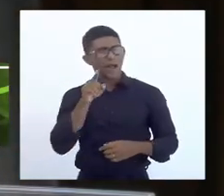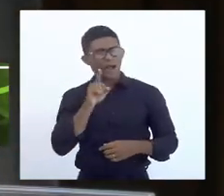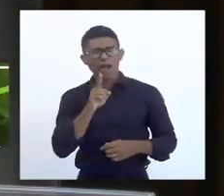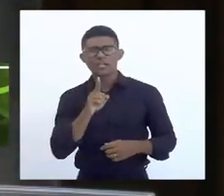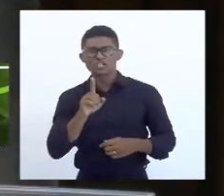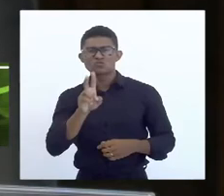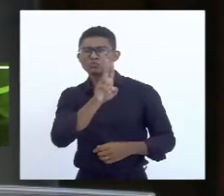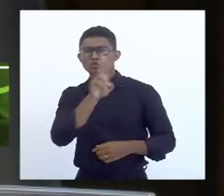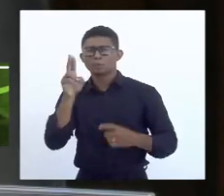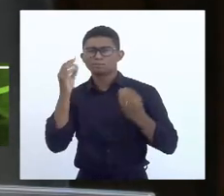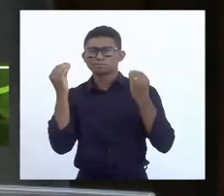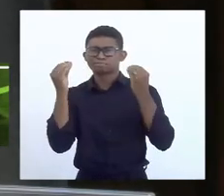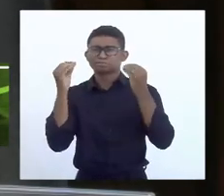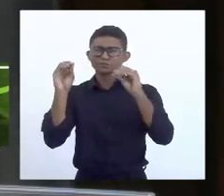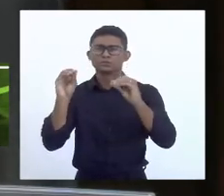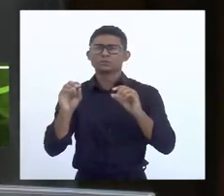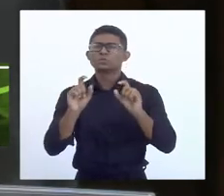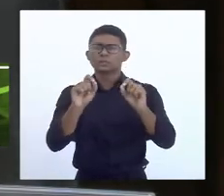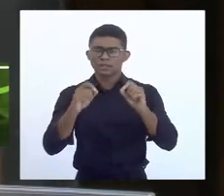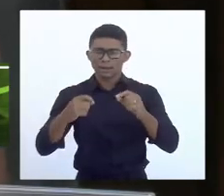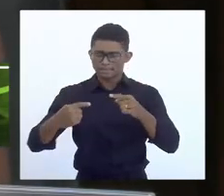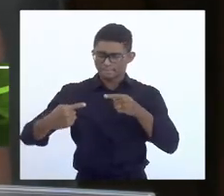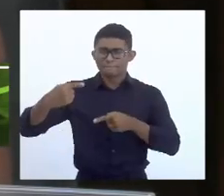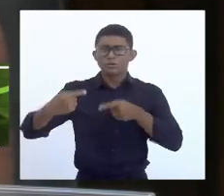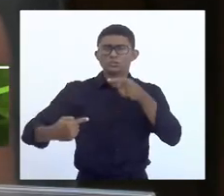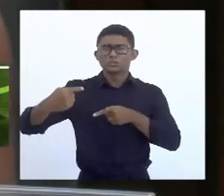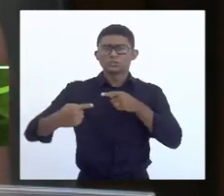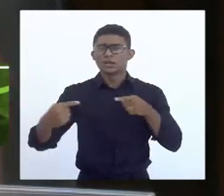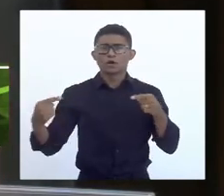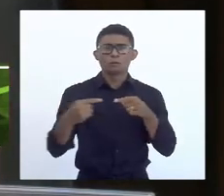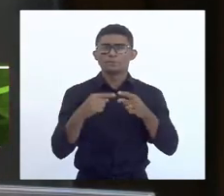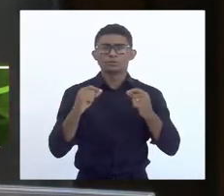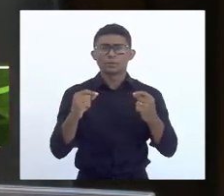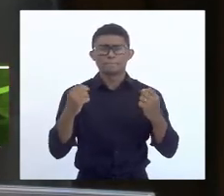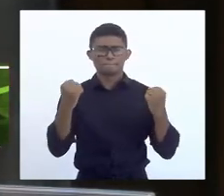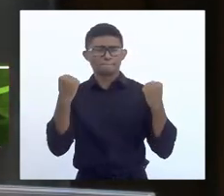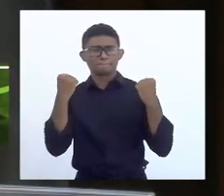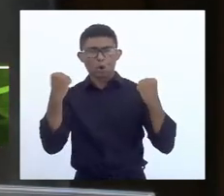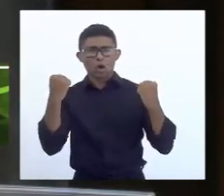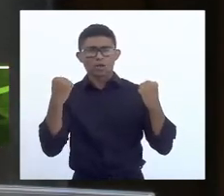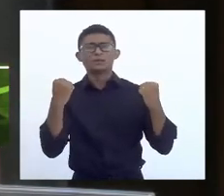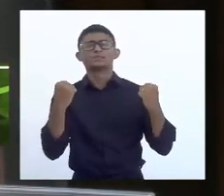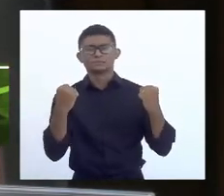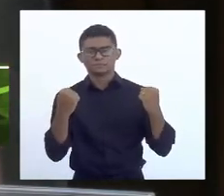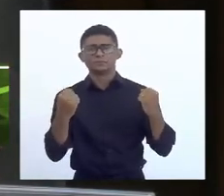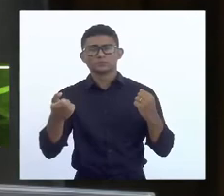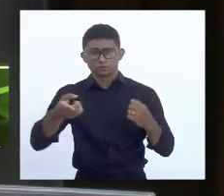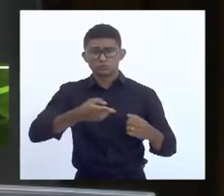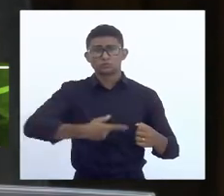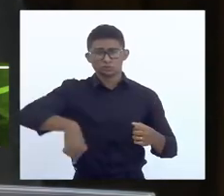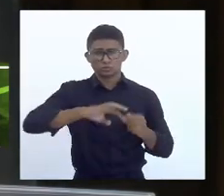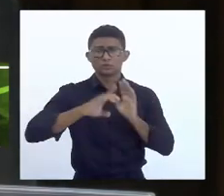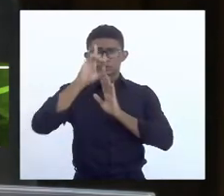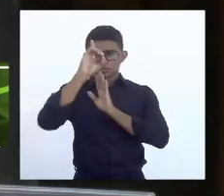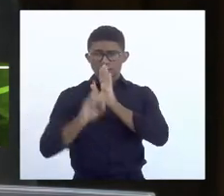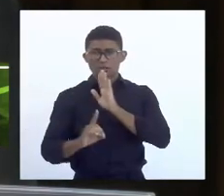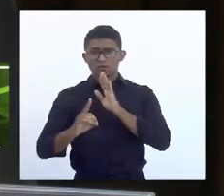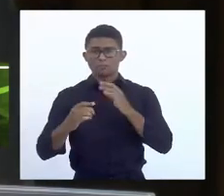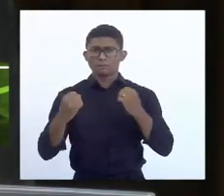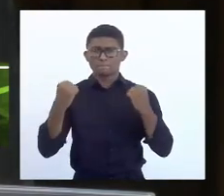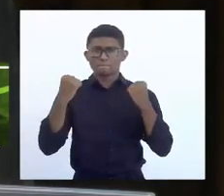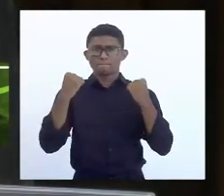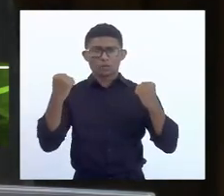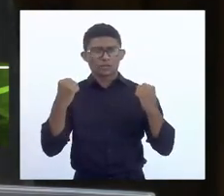a política é a disputa de poder. É o nosso direito de estar disputando o poder